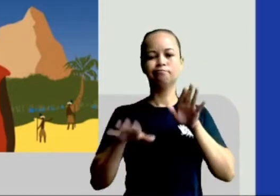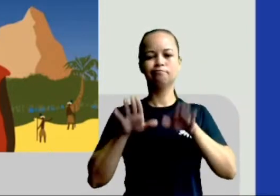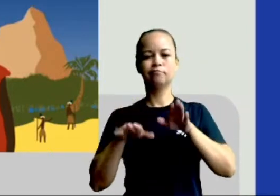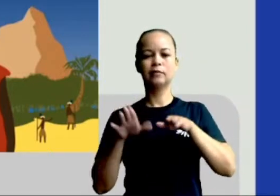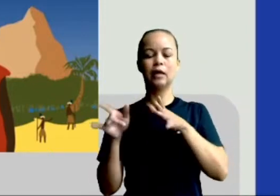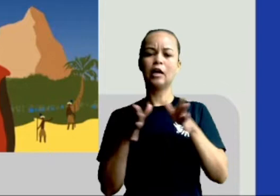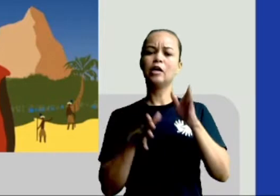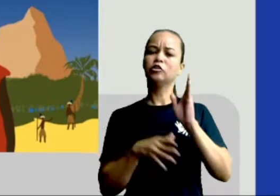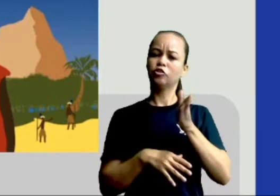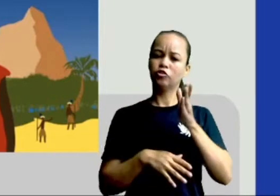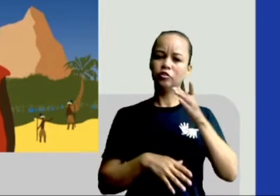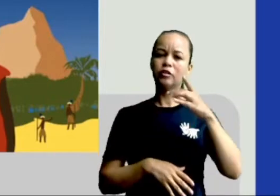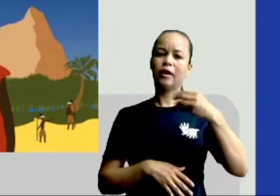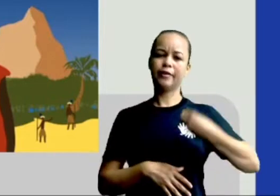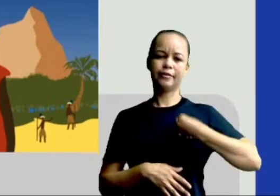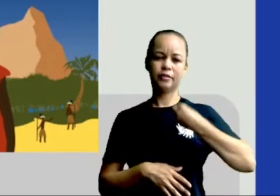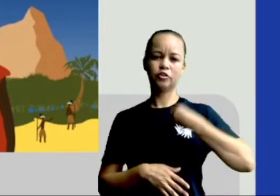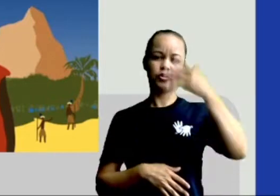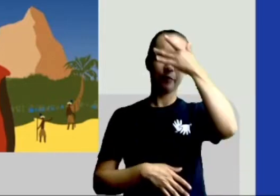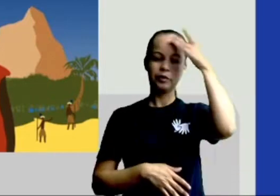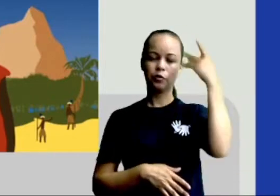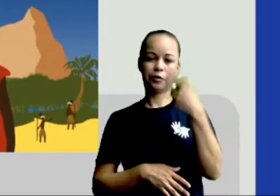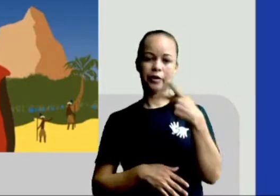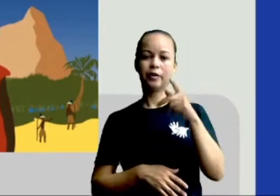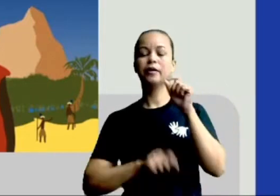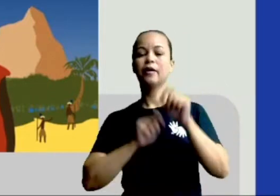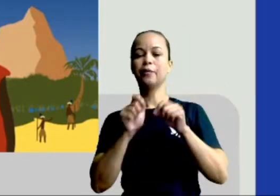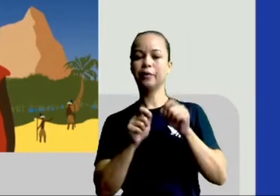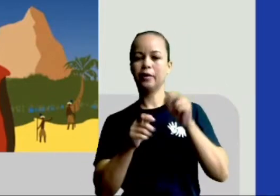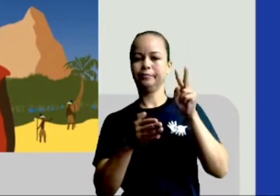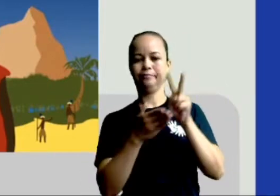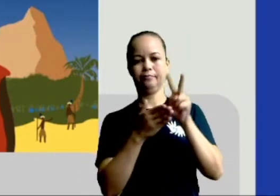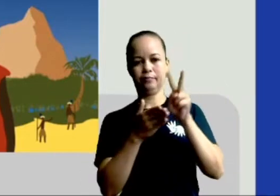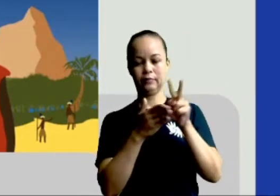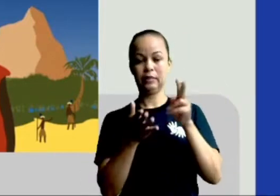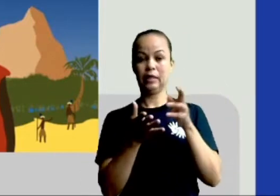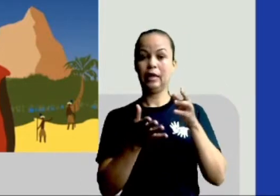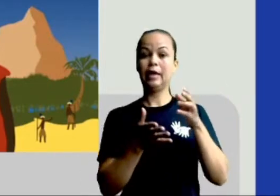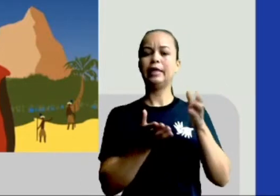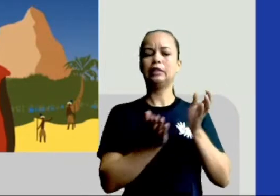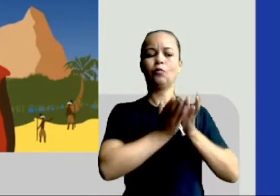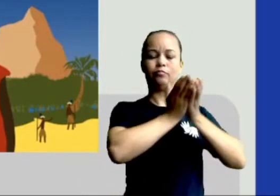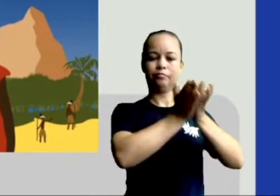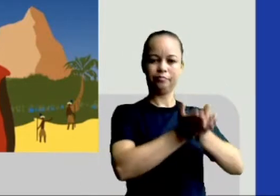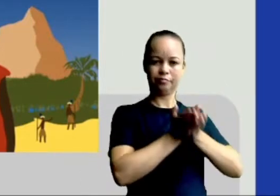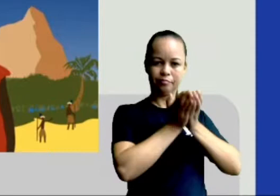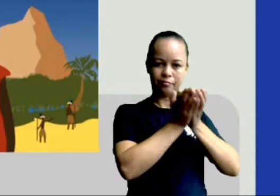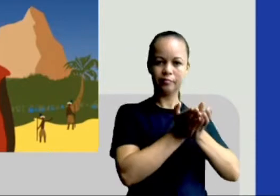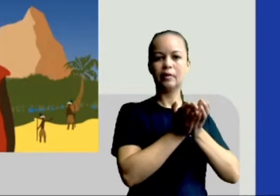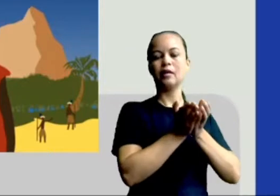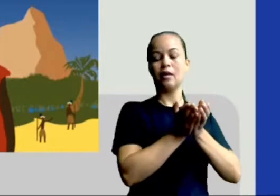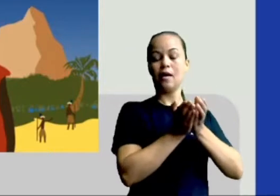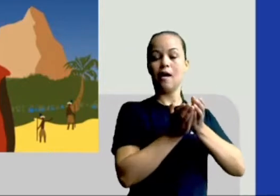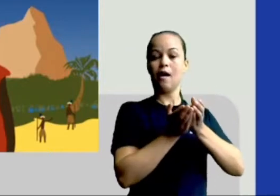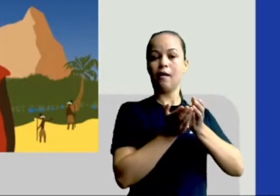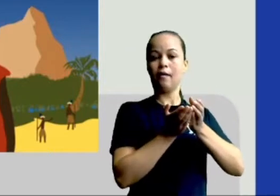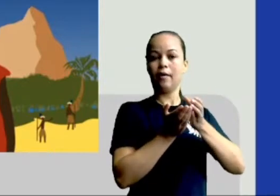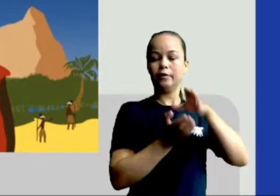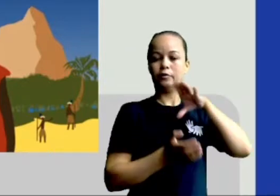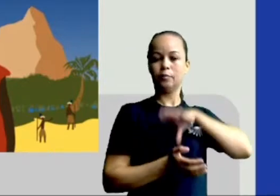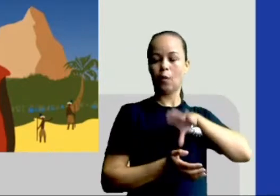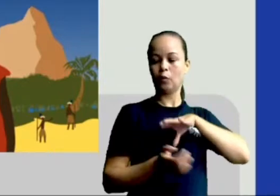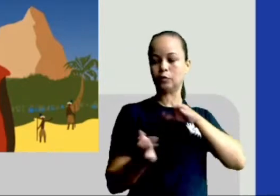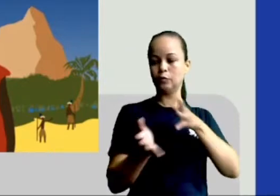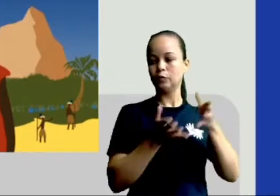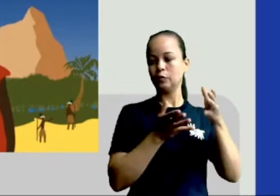que eram os índios, certo? Então, os portugueses lá, aquela caravana lá de Pedro Álvares Cabral, saíram de lá de Portugal